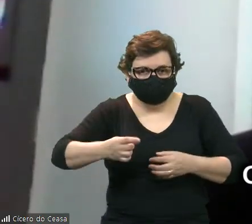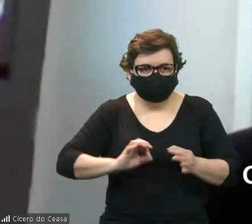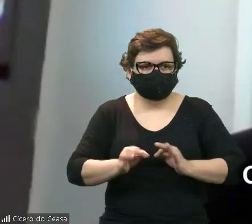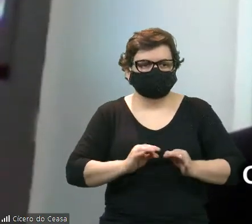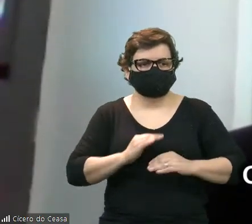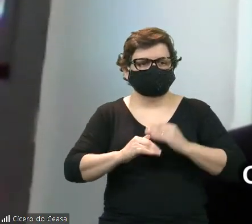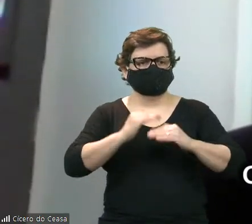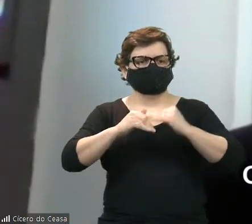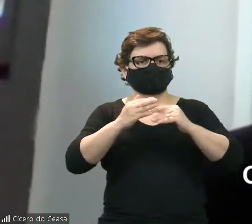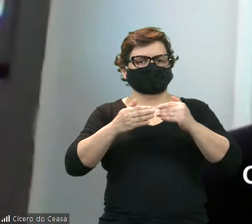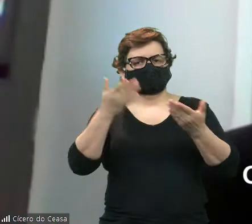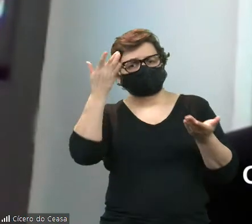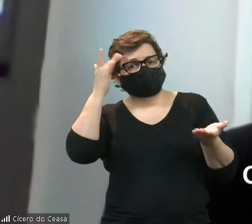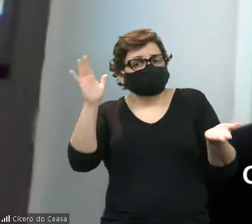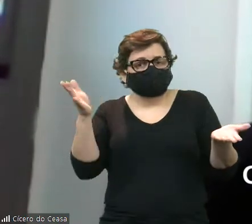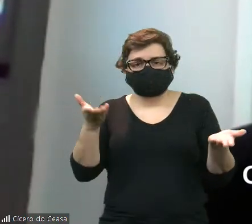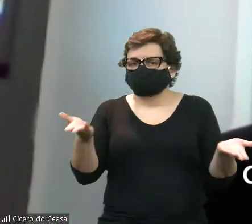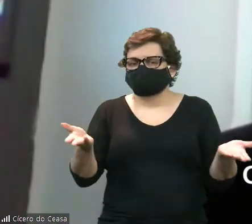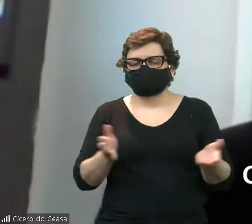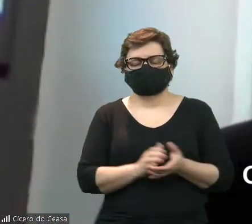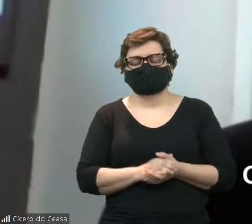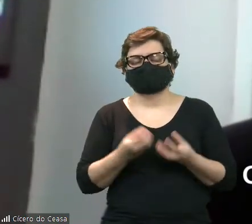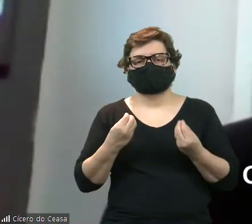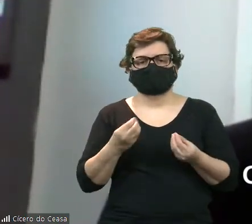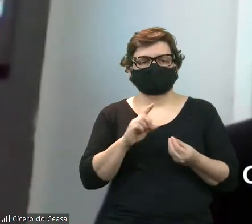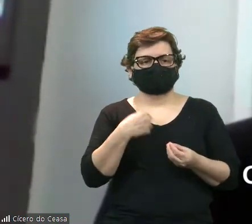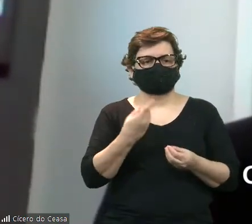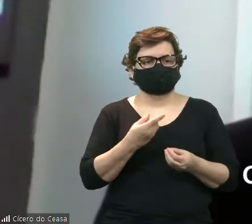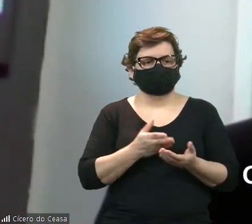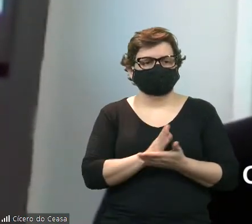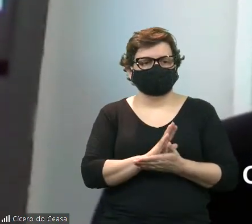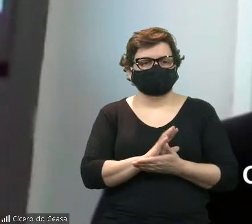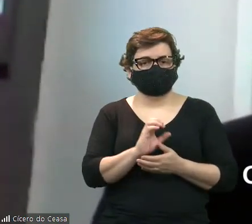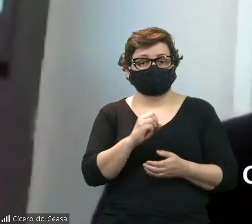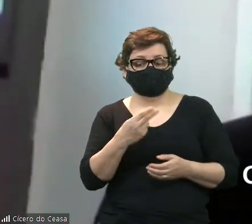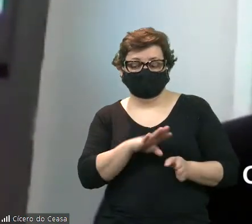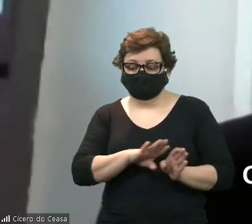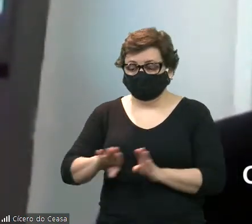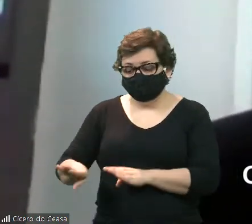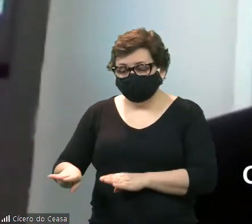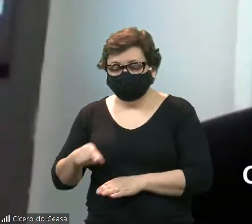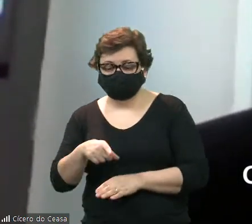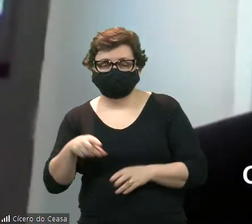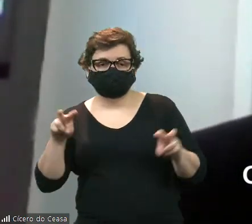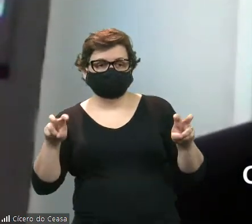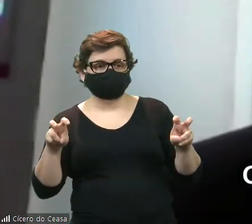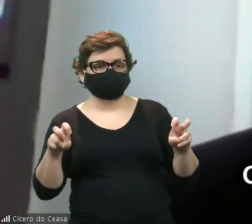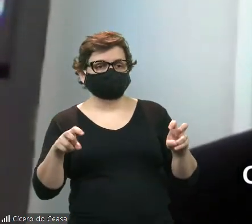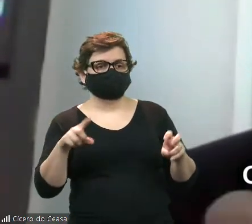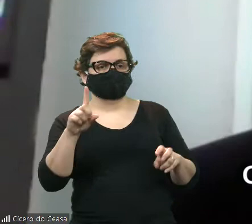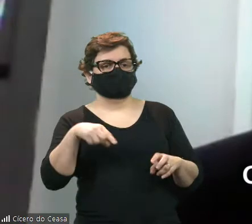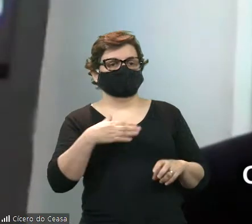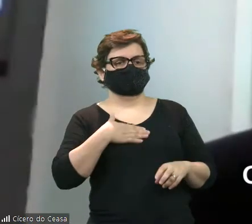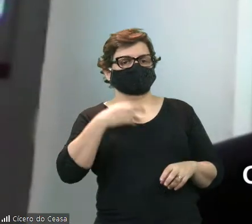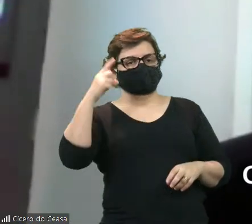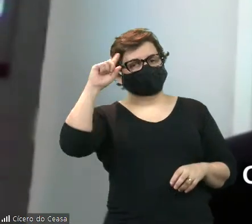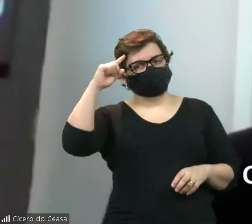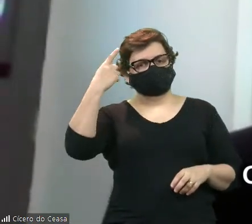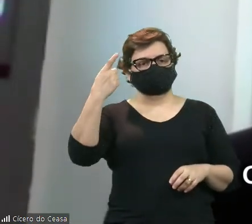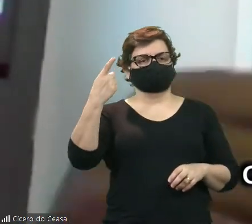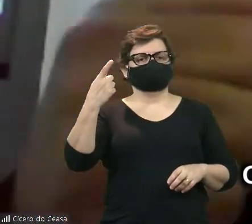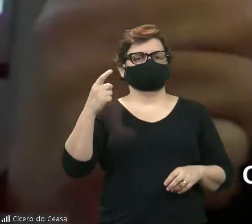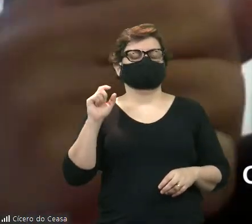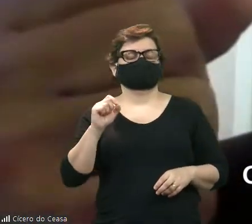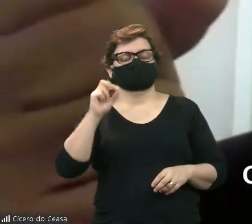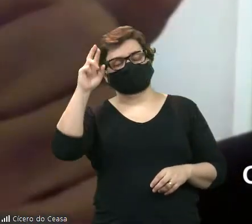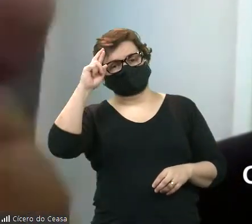de que aprovemos dessa forma ou retiremos esse item. Não, não sei, essa é a minha dúvida, a qual o